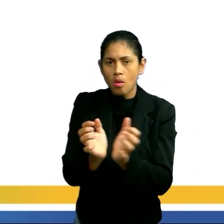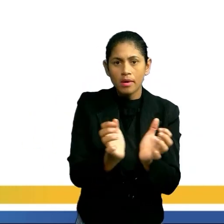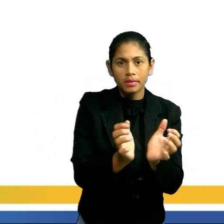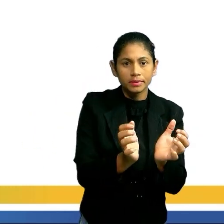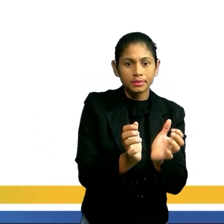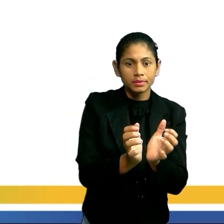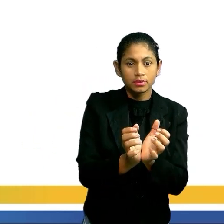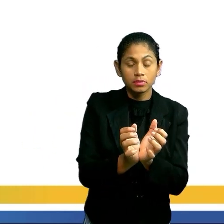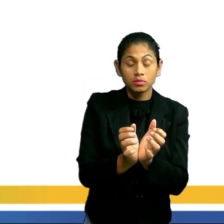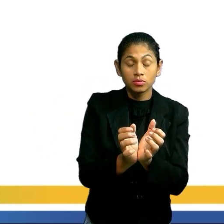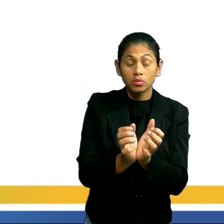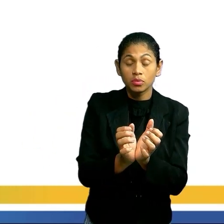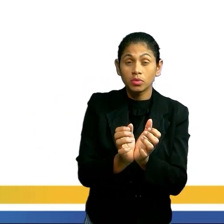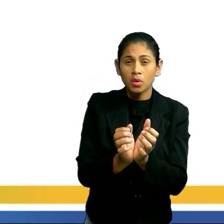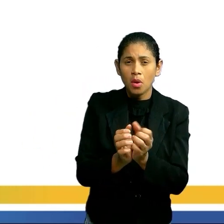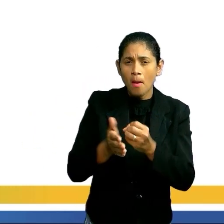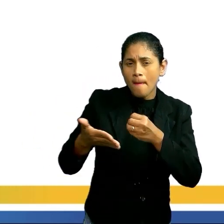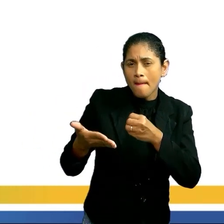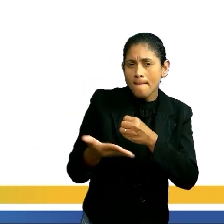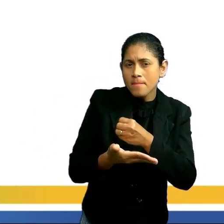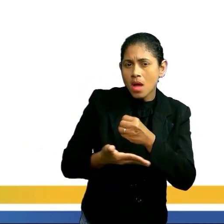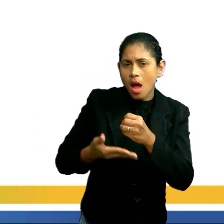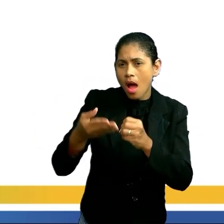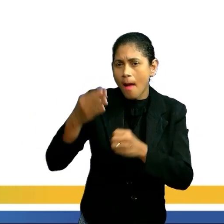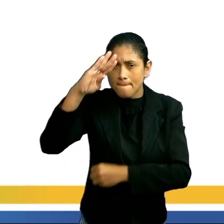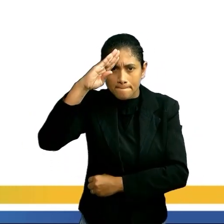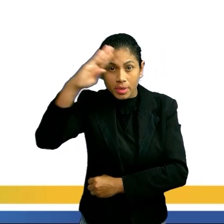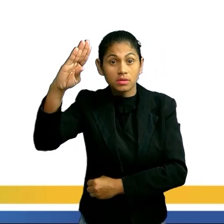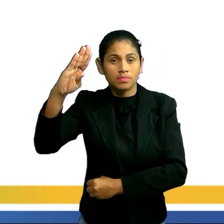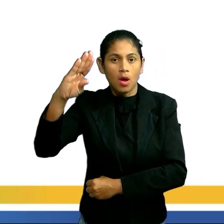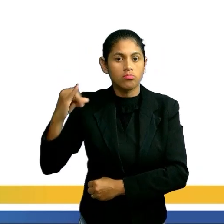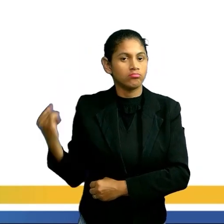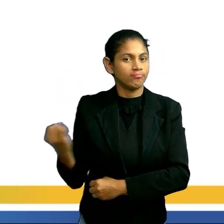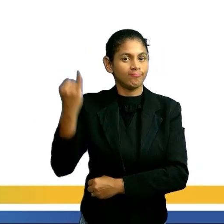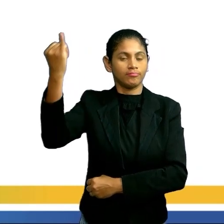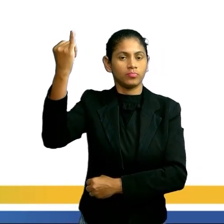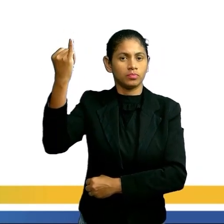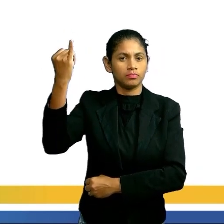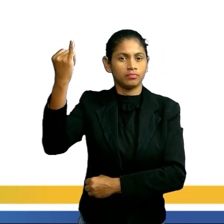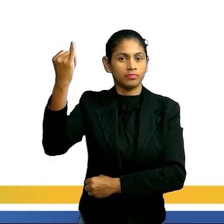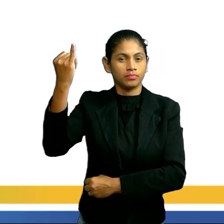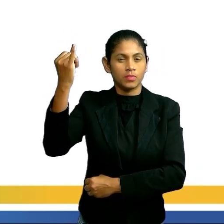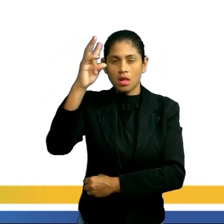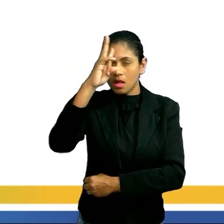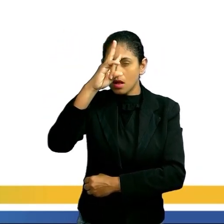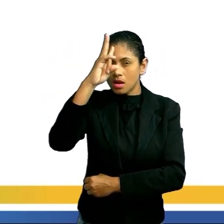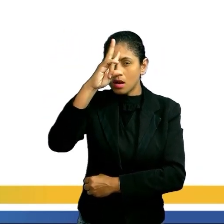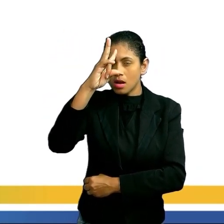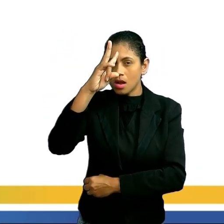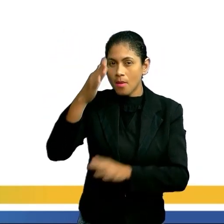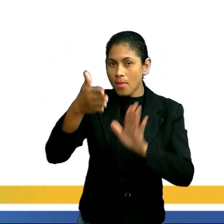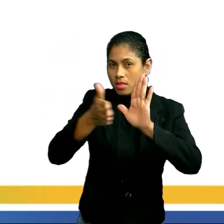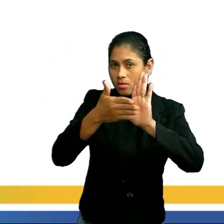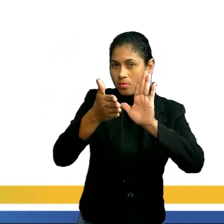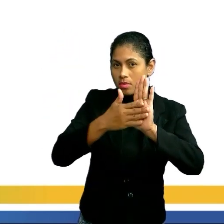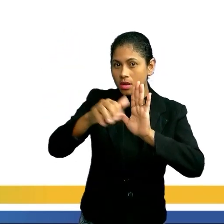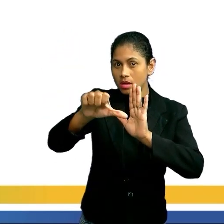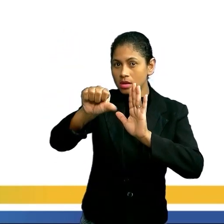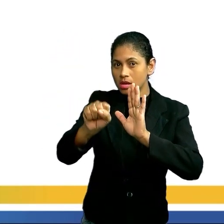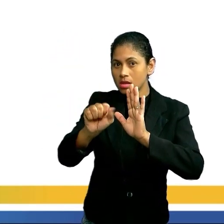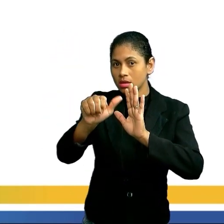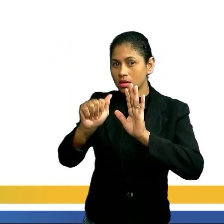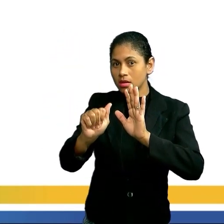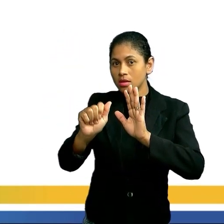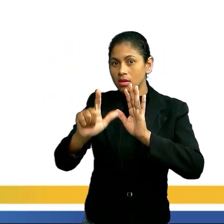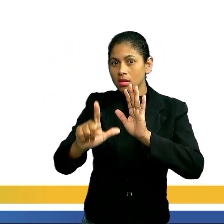como prioridades. Qual eram os setores prioridades? Vocês lembram do Plano SALT? Saúde, alimentação, transporte e energia?